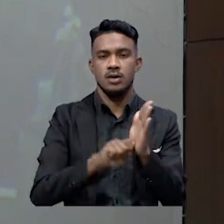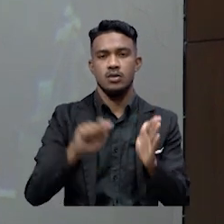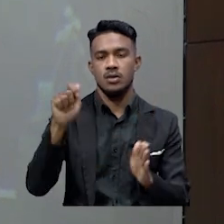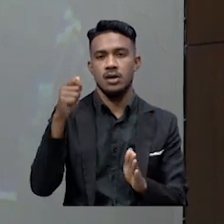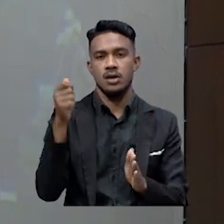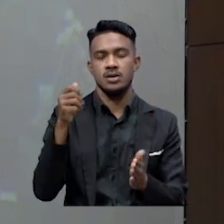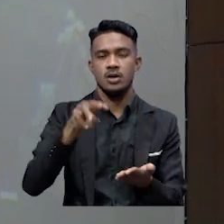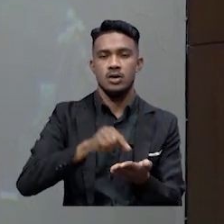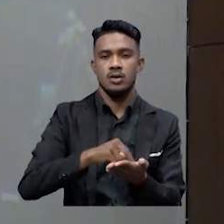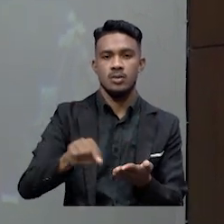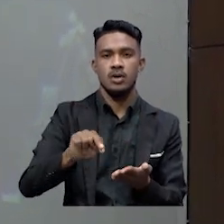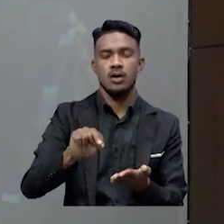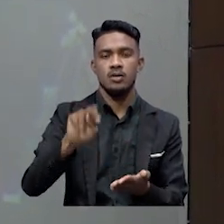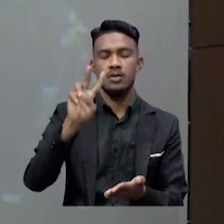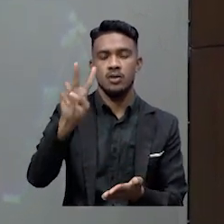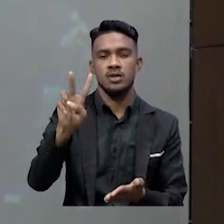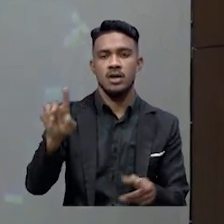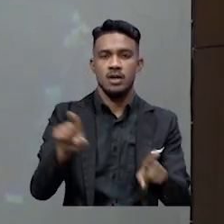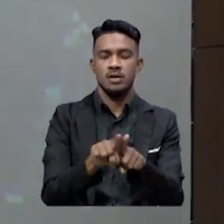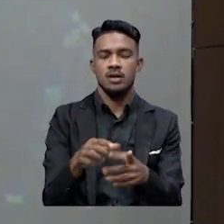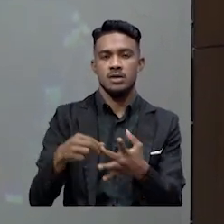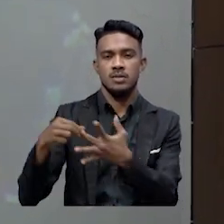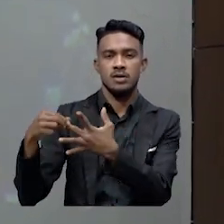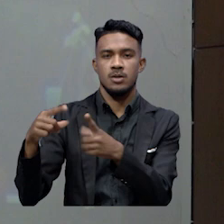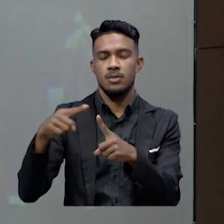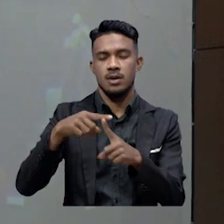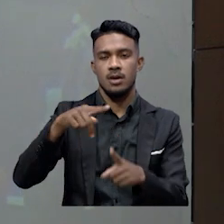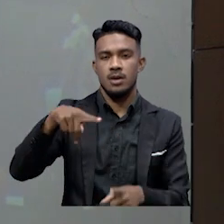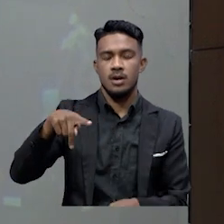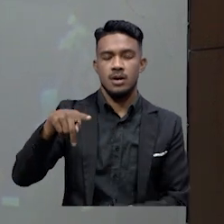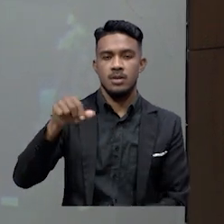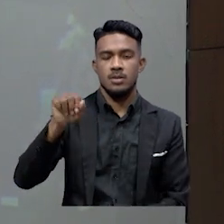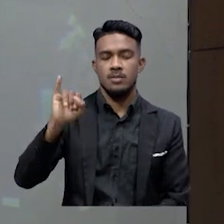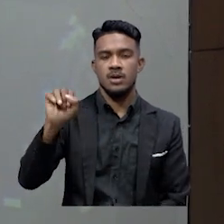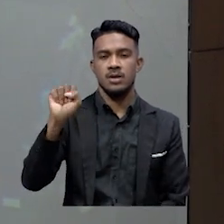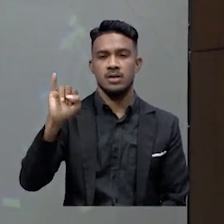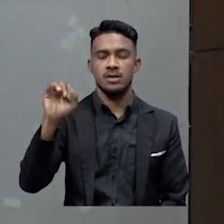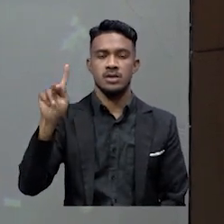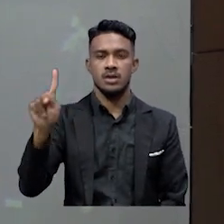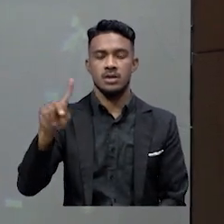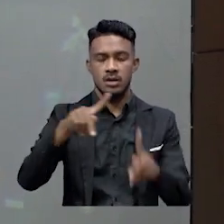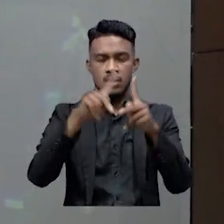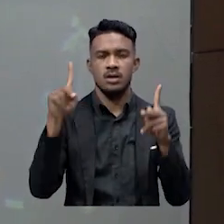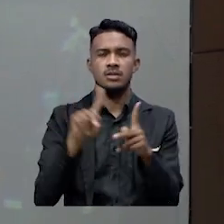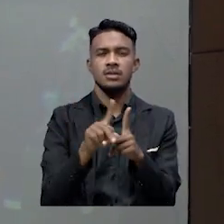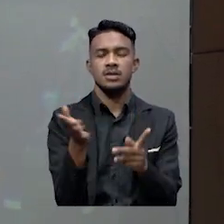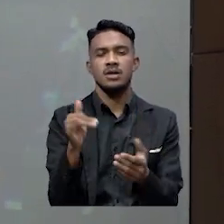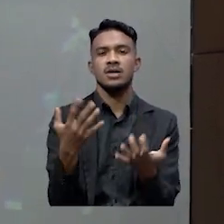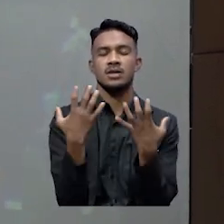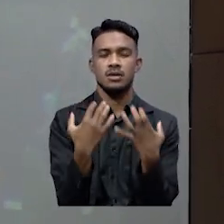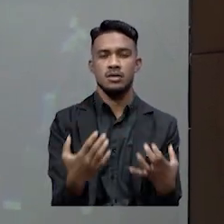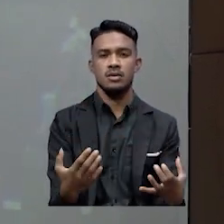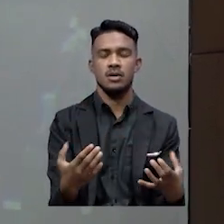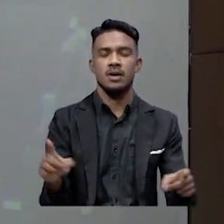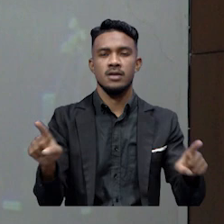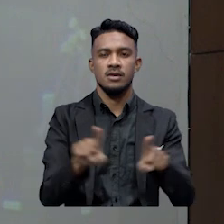2, né, específico ba PSIC. Itu considera crime sira todang ho be abstrato ne